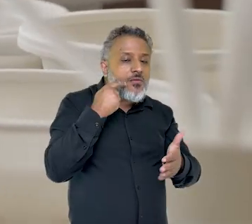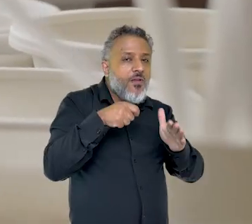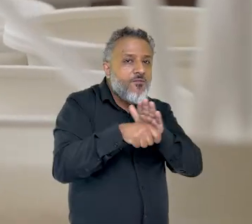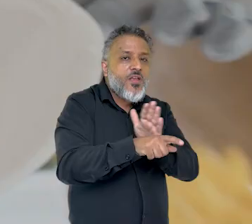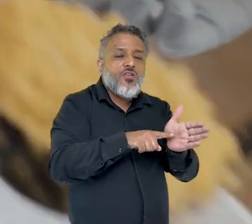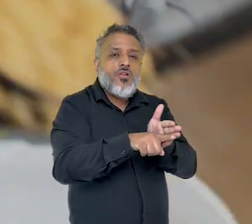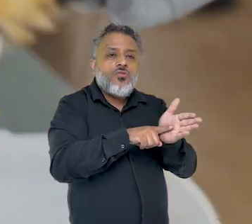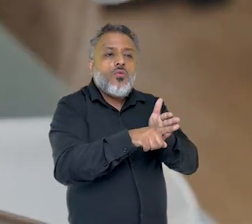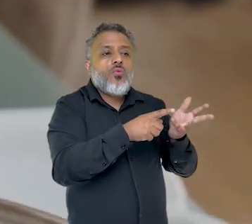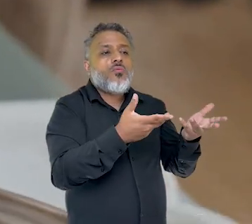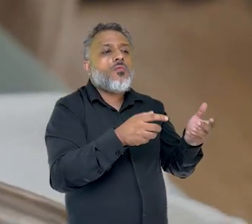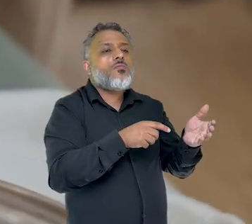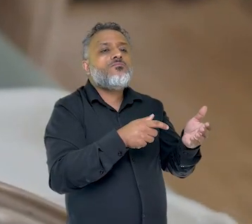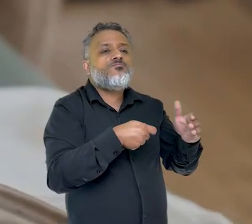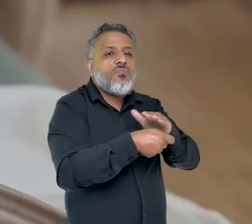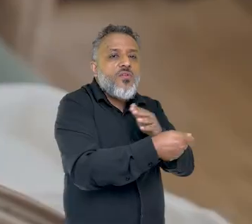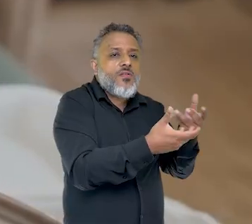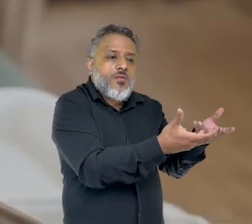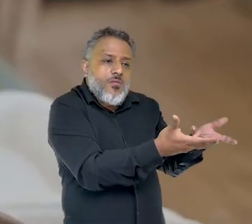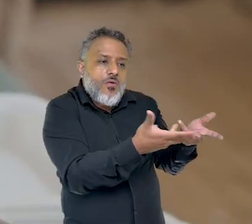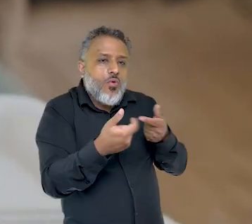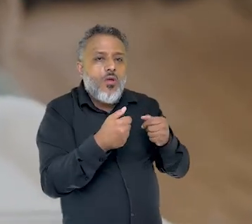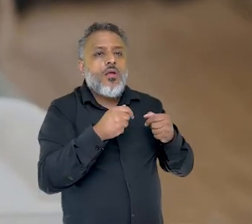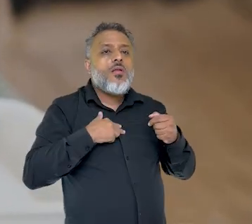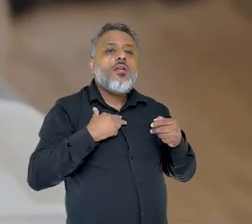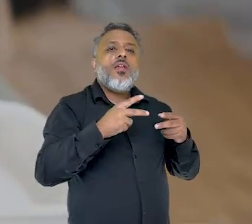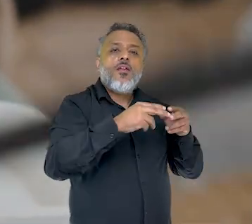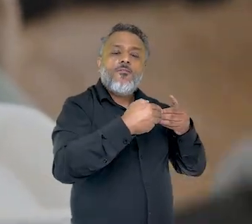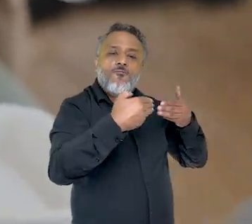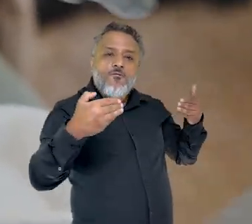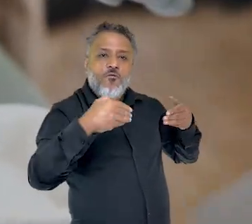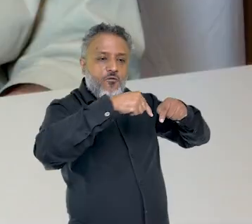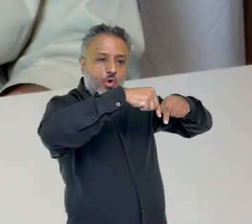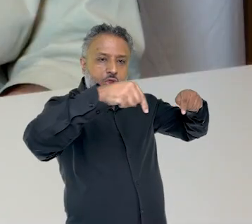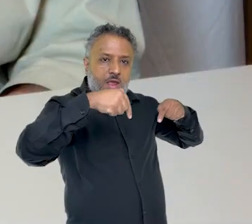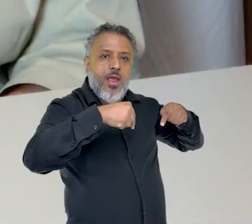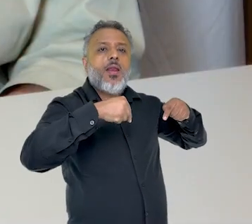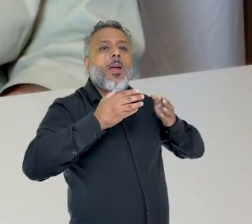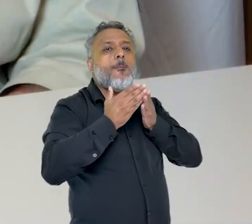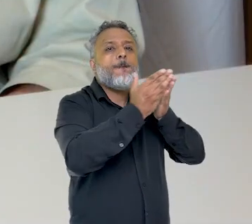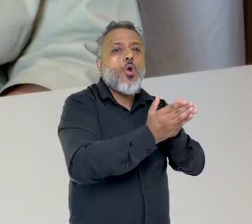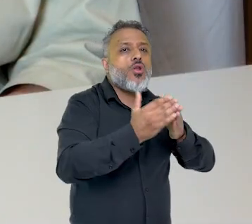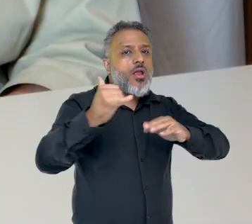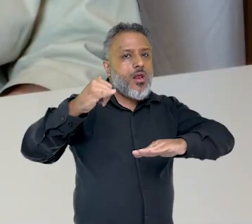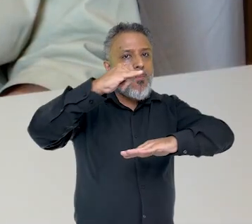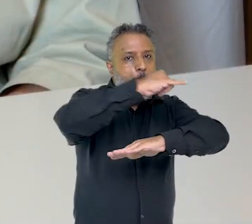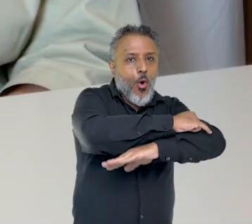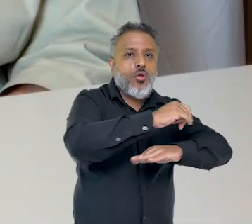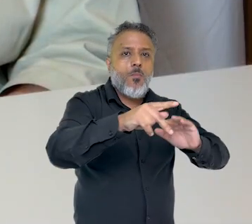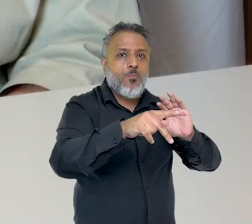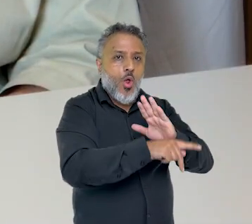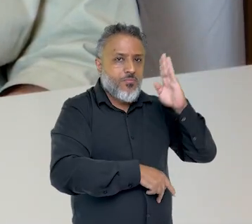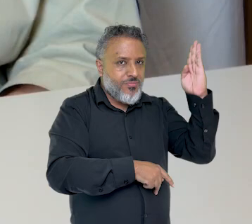de acolhimento em fronteiras, portos e aeroportos brasileiros. Nossa primeira estratégia ela é sempre preventiva.